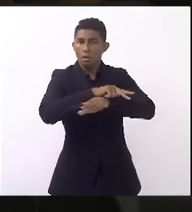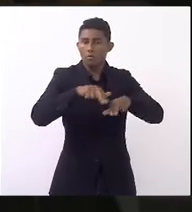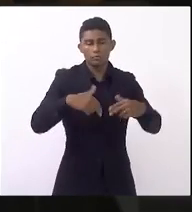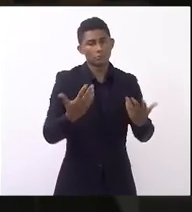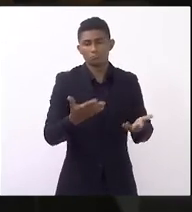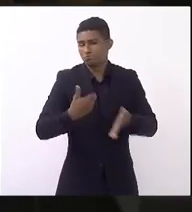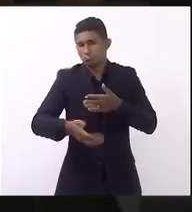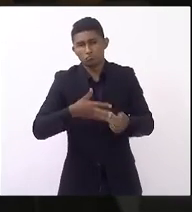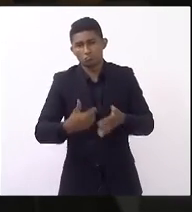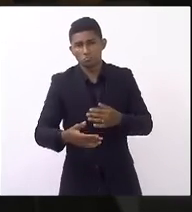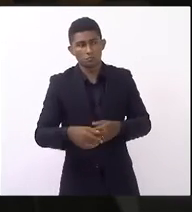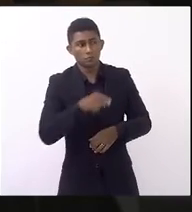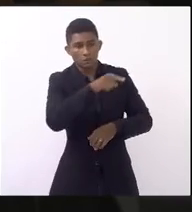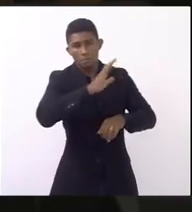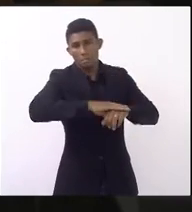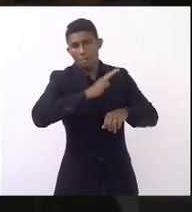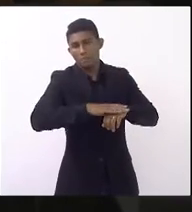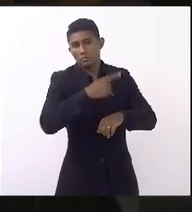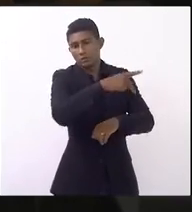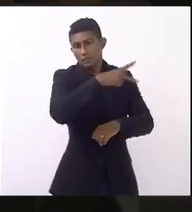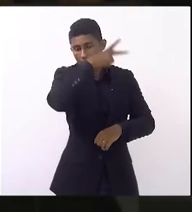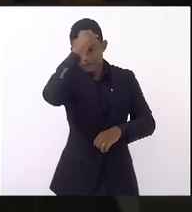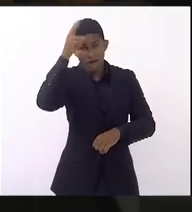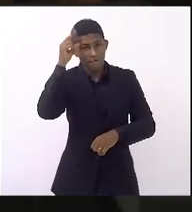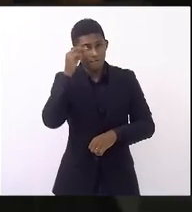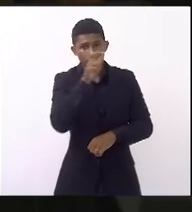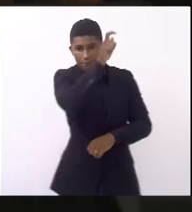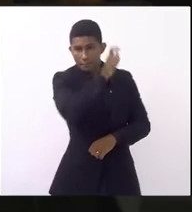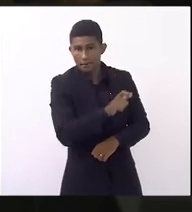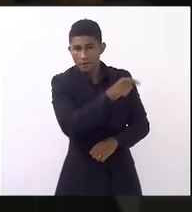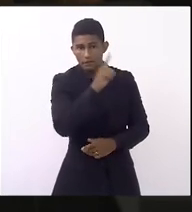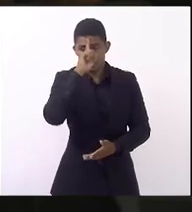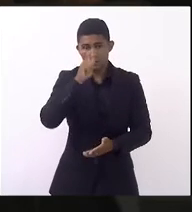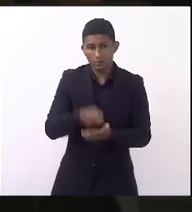está sabendo aonde vai alocar